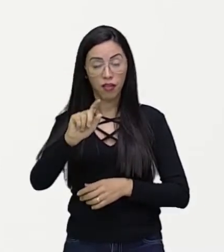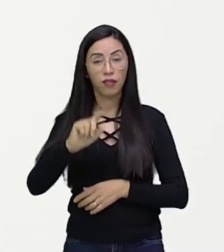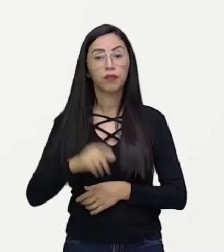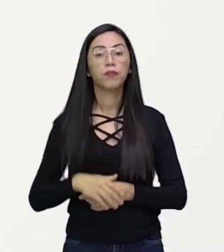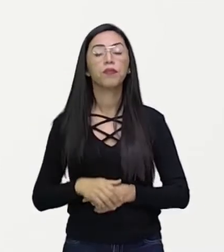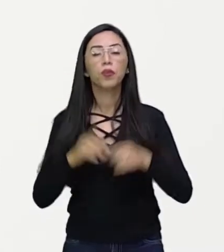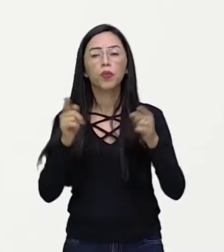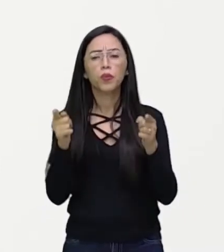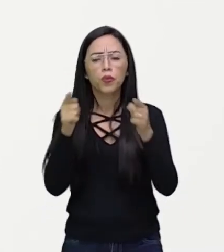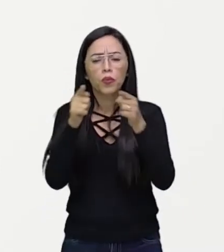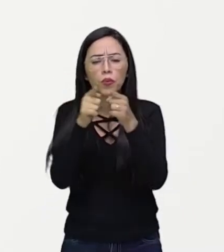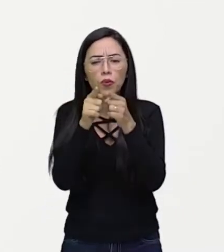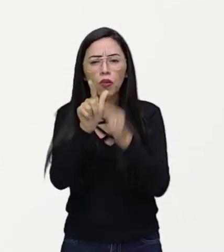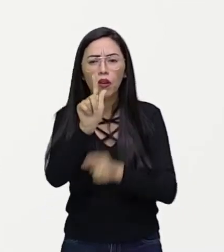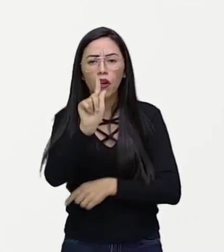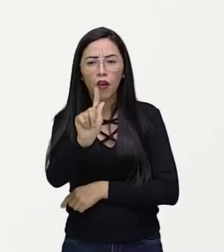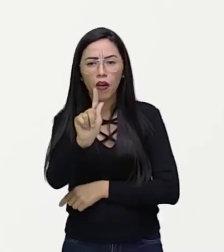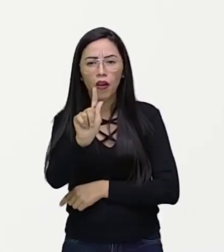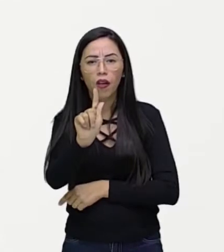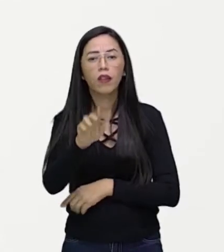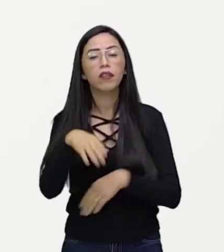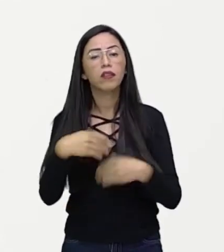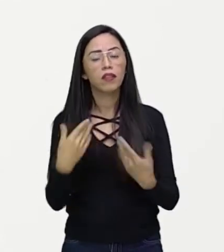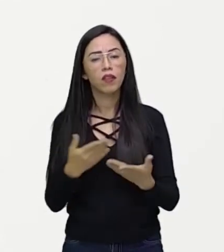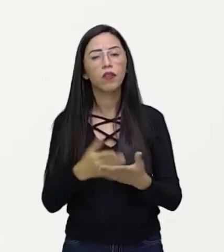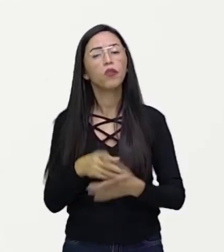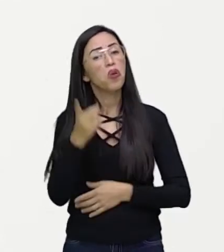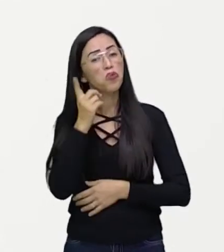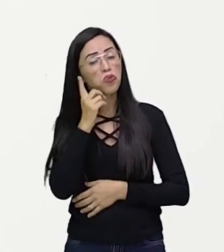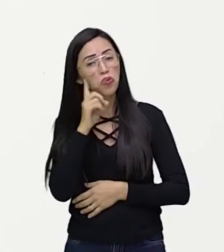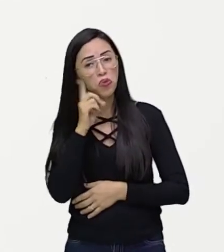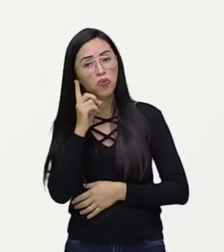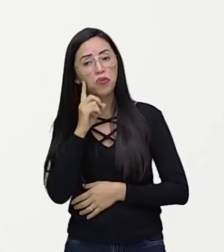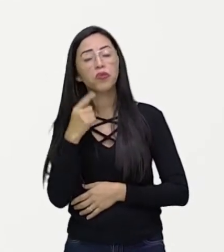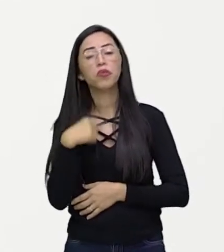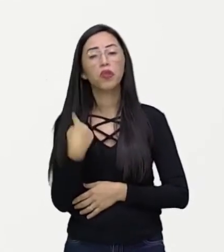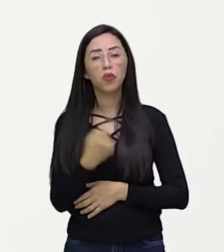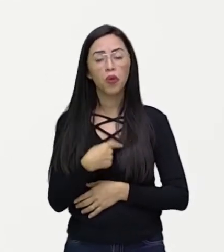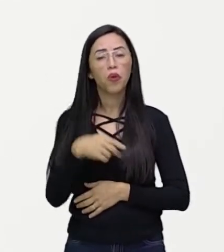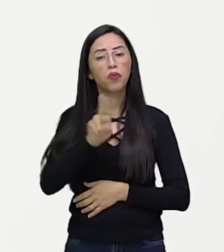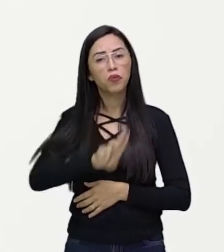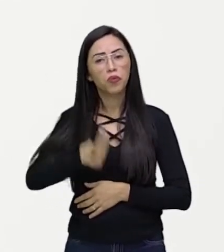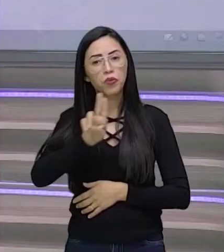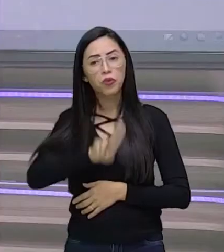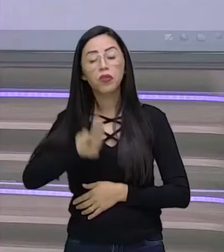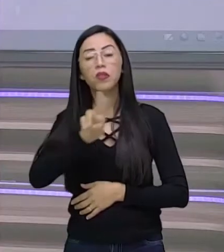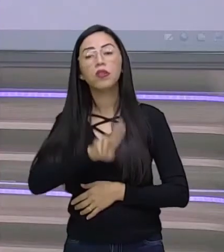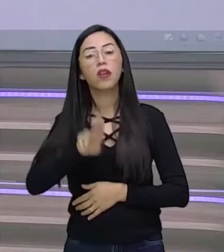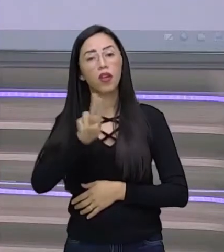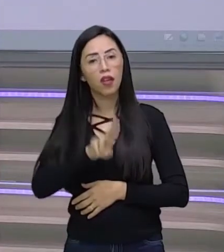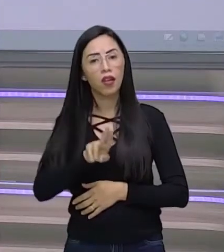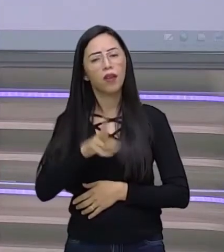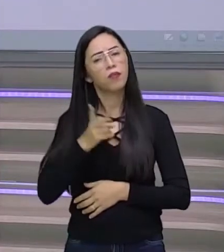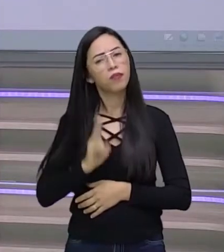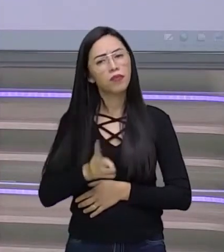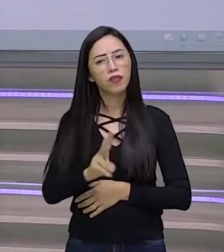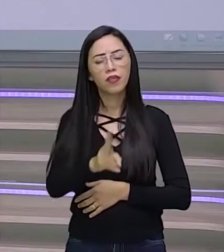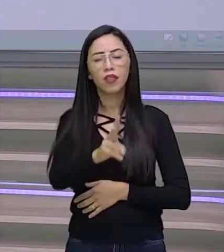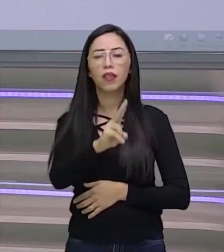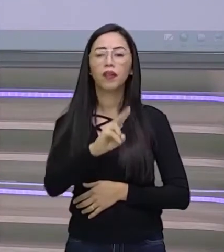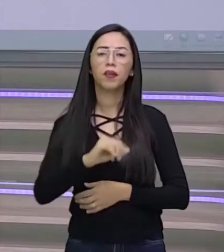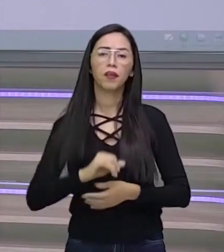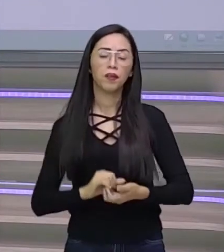na nossa prática, no nosso dia a dia. E tem coisas ao nosso redor que nós utilizamos e falamos grama